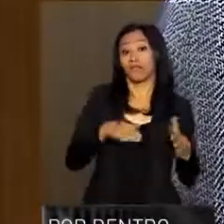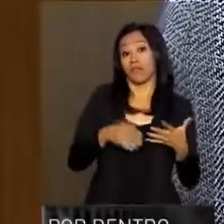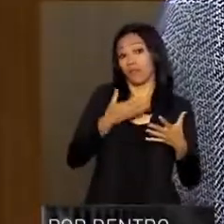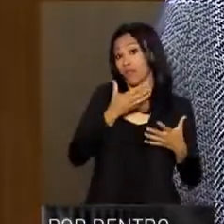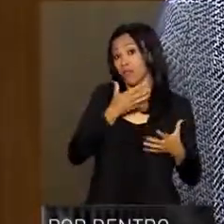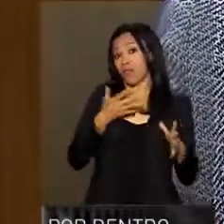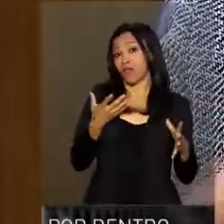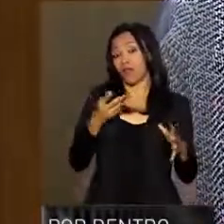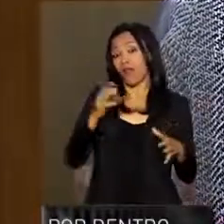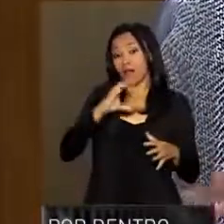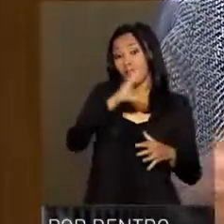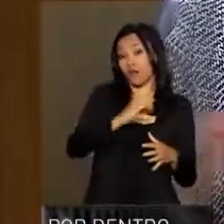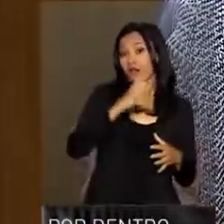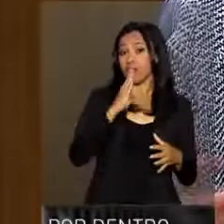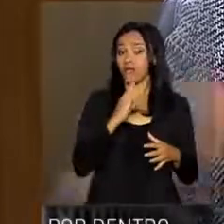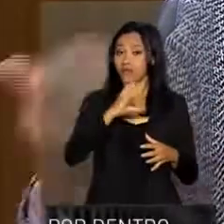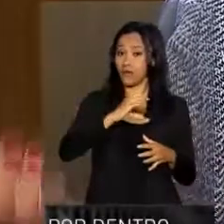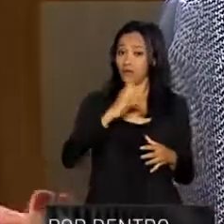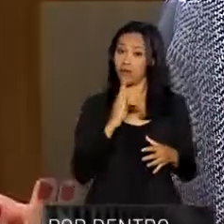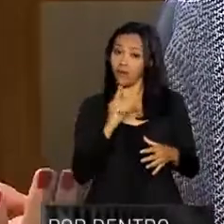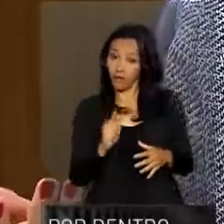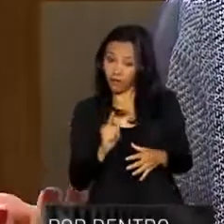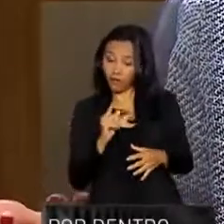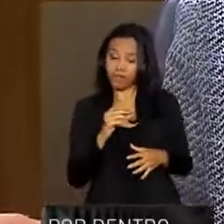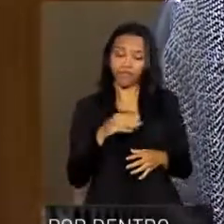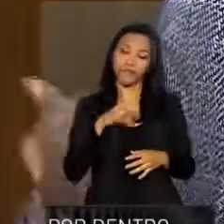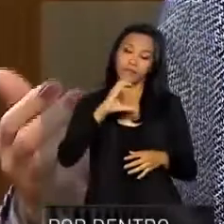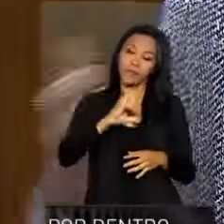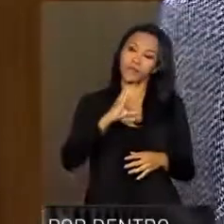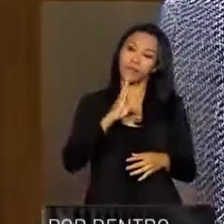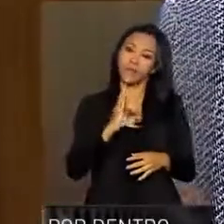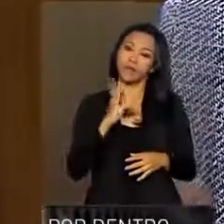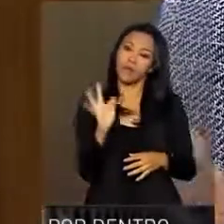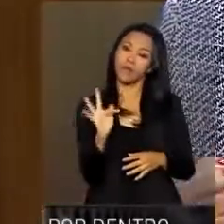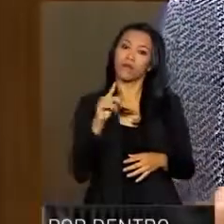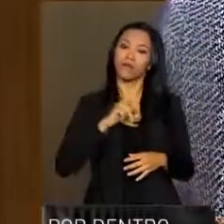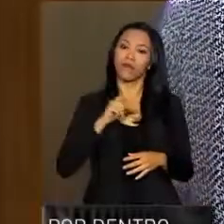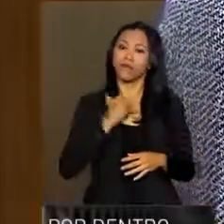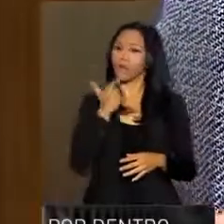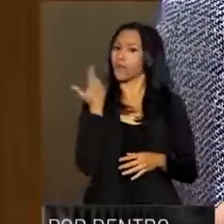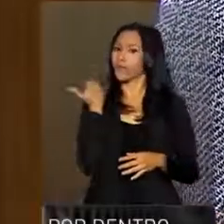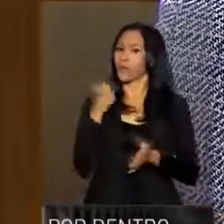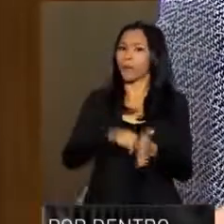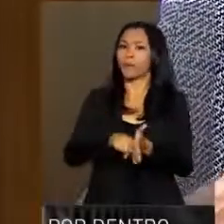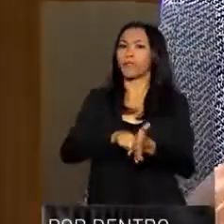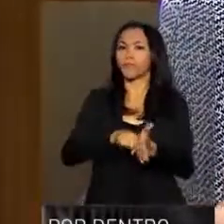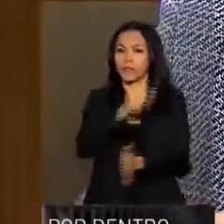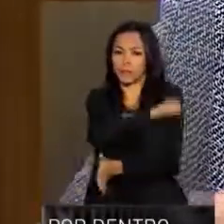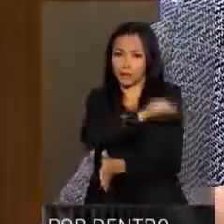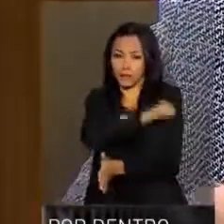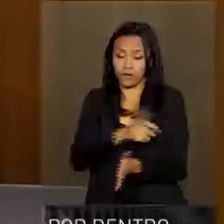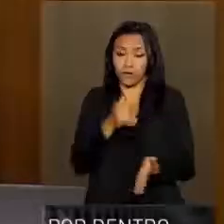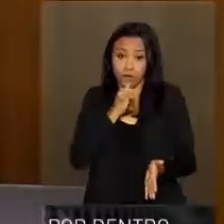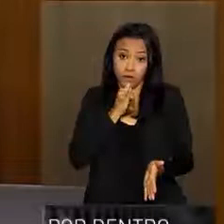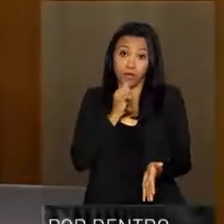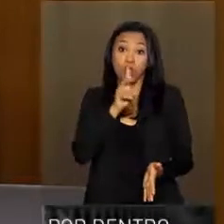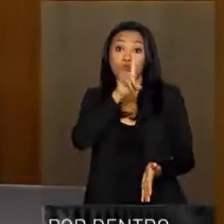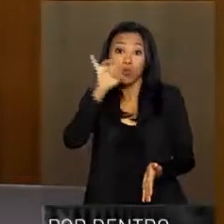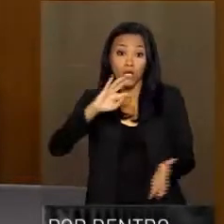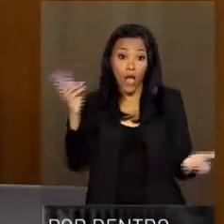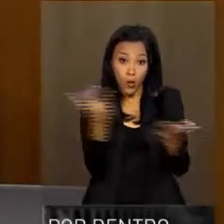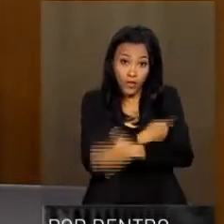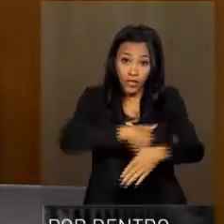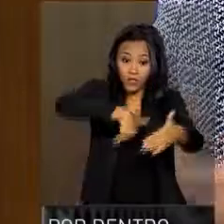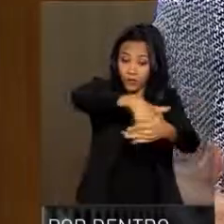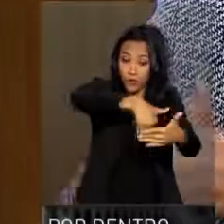cbf cbf está mostrando inclusive teve uma pesquisa recente no rio de janeiro mostrando que no dia em que nós temos jogos de futebol